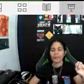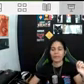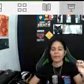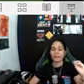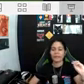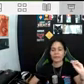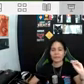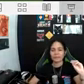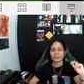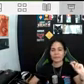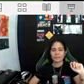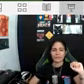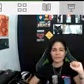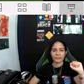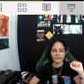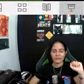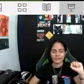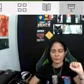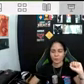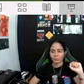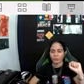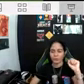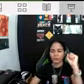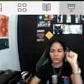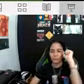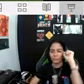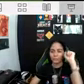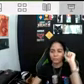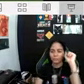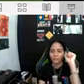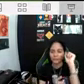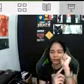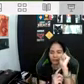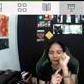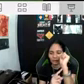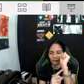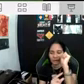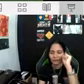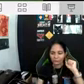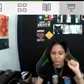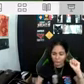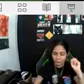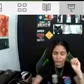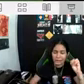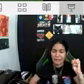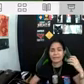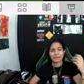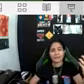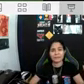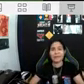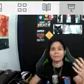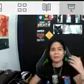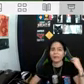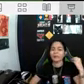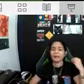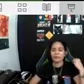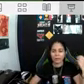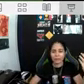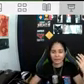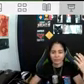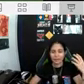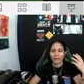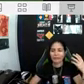tá? Então, a gente sabe que existem aqueles tensiômetros de pulso, né? Aqueles digitais de pulso. E a gente já sabe que